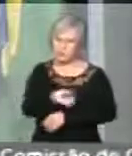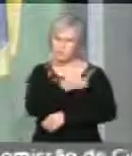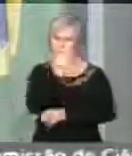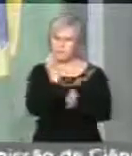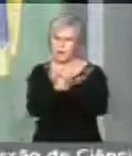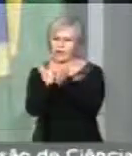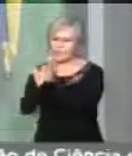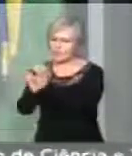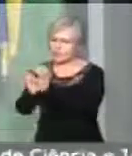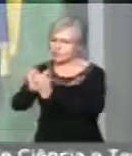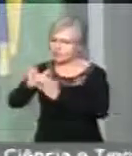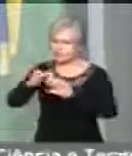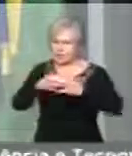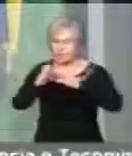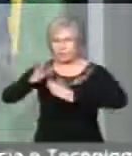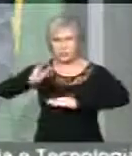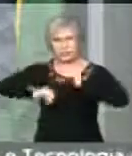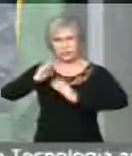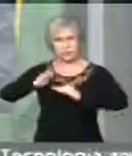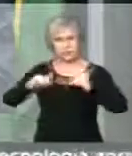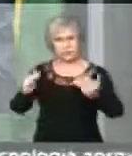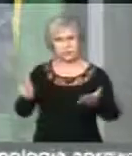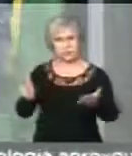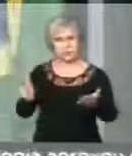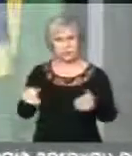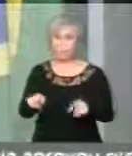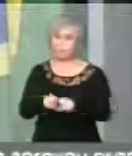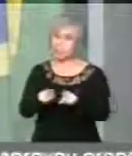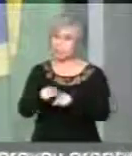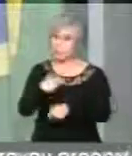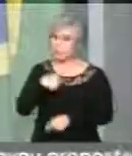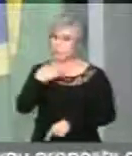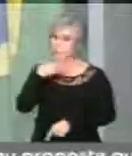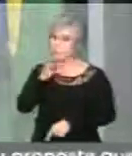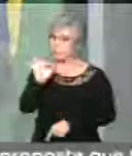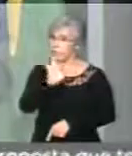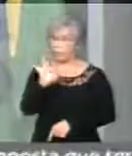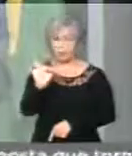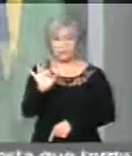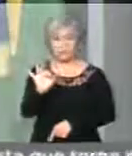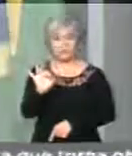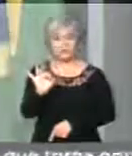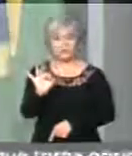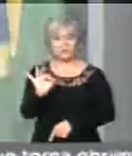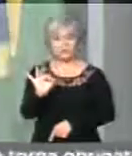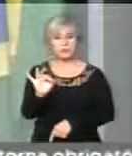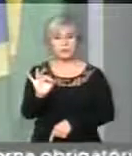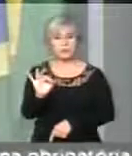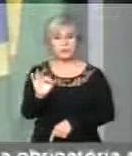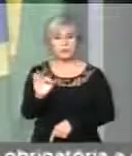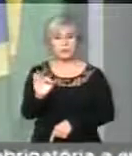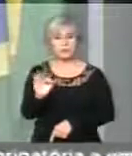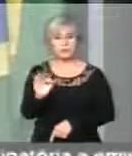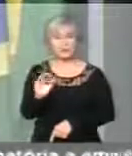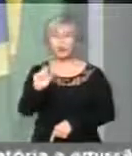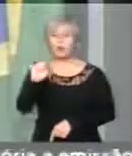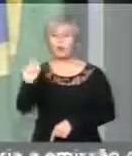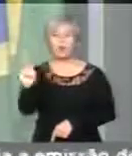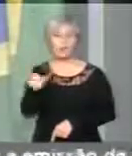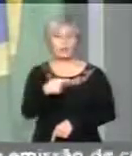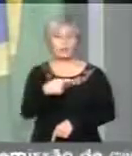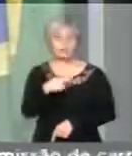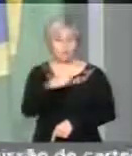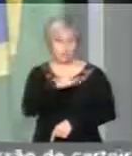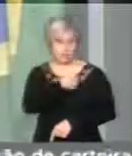categorias. E eu não conheço, na mesma toada dos deputados que muitos criticam, eu não conheço ocorrência que